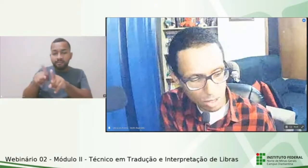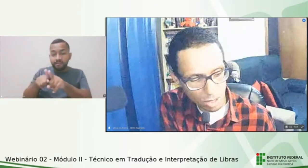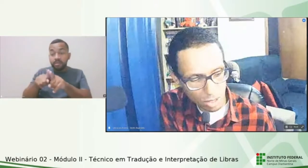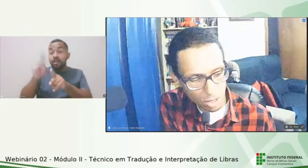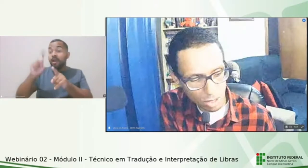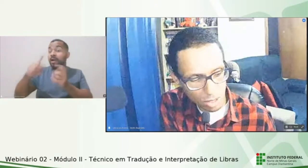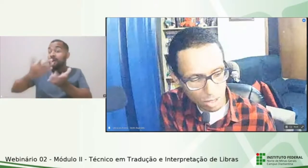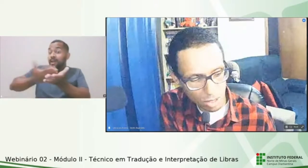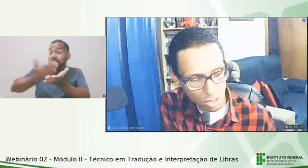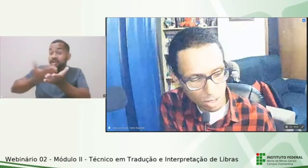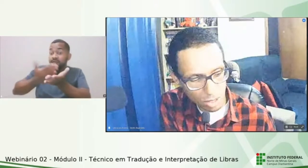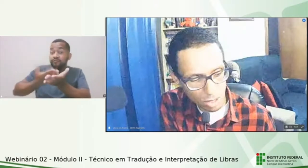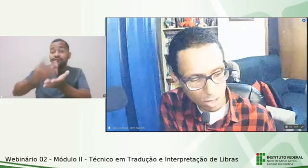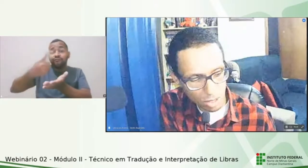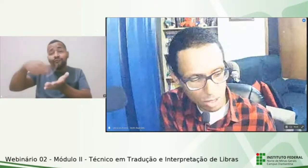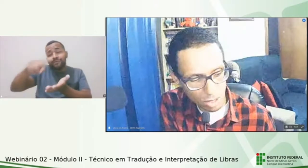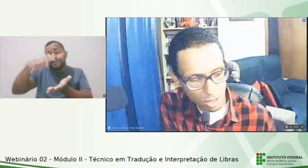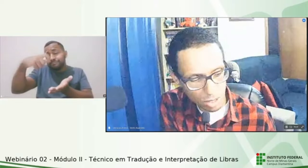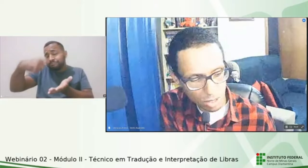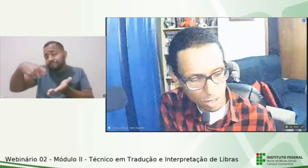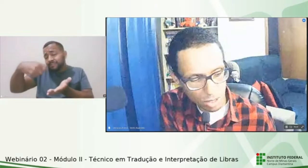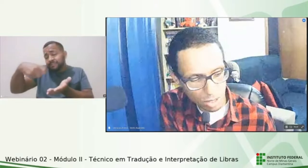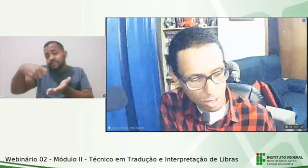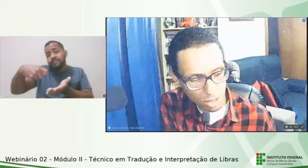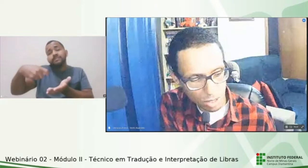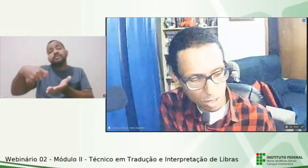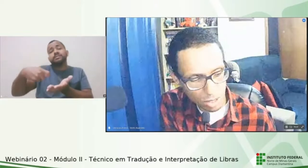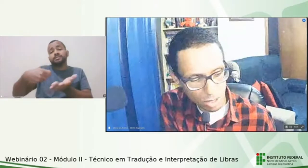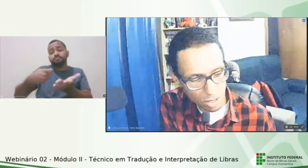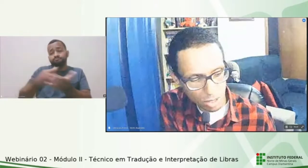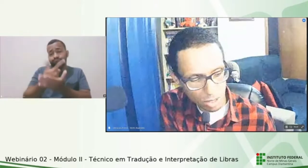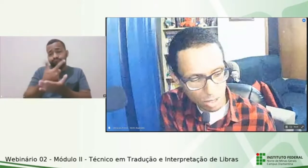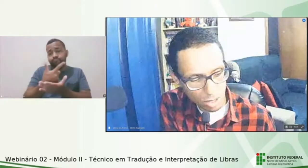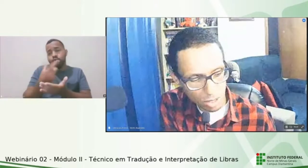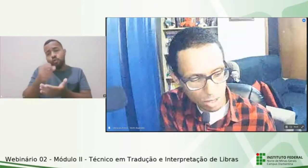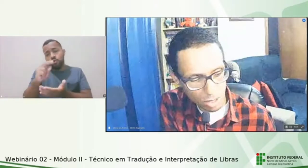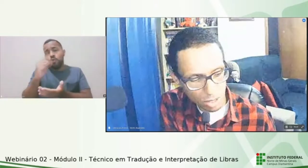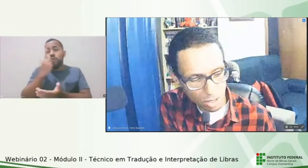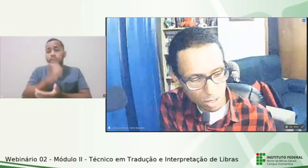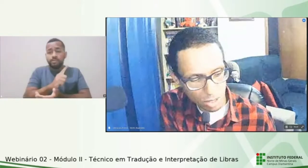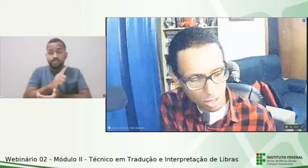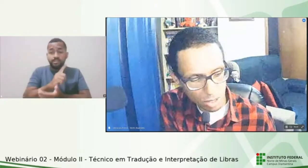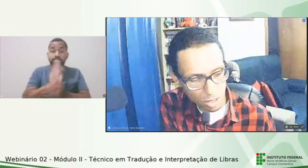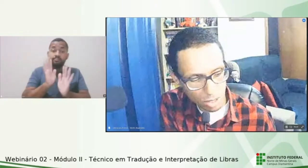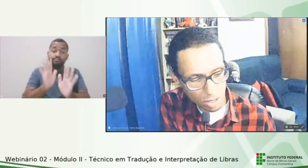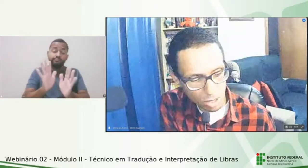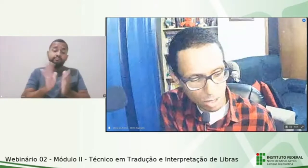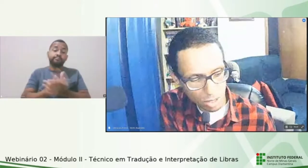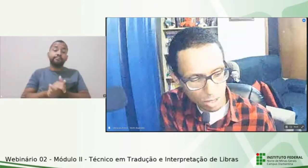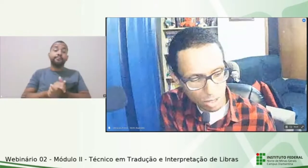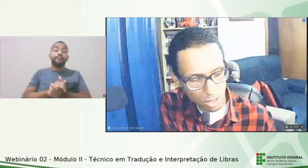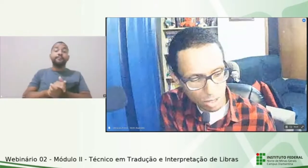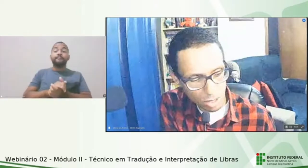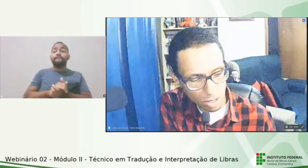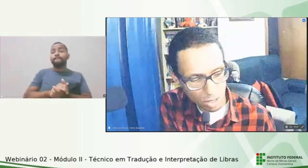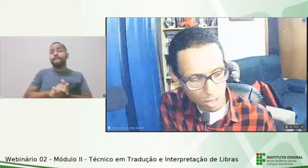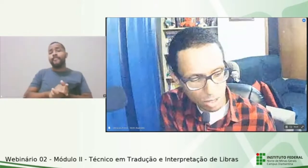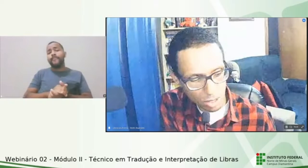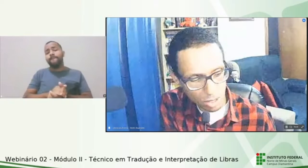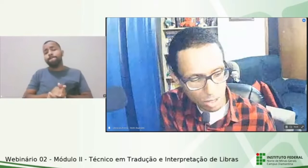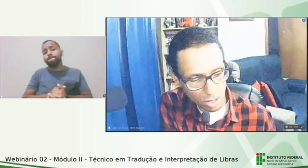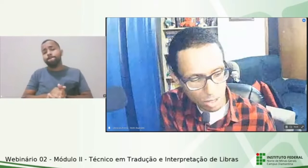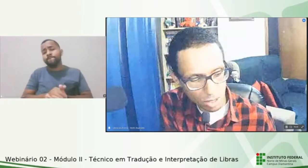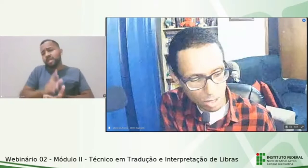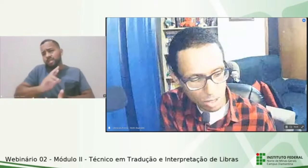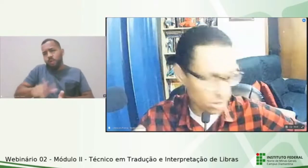são essenciais para a sua formação. Bom, não estou fazendo, não estou ganhando nada,